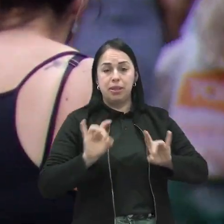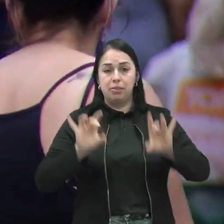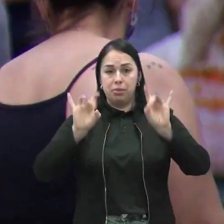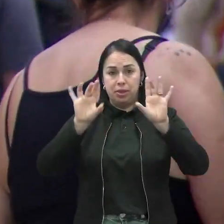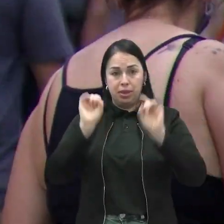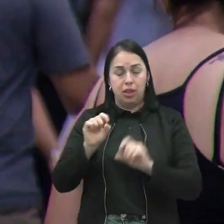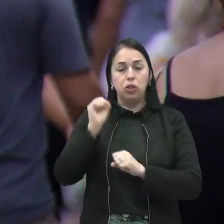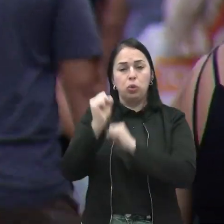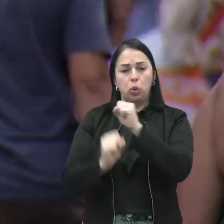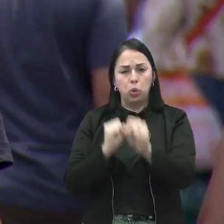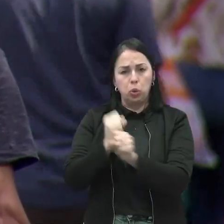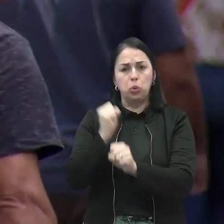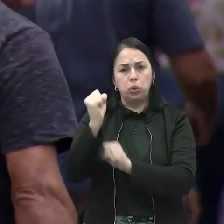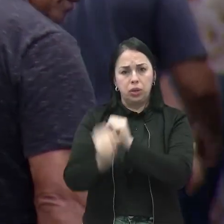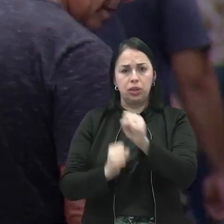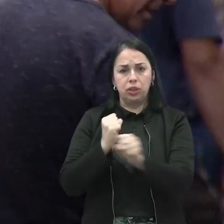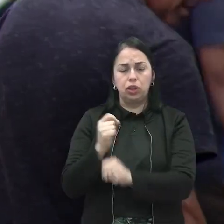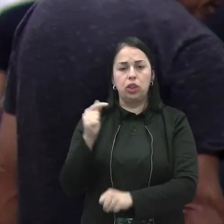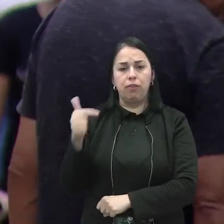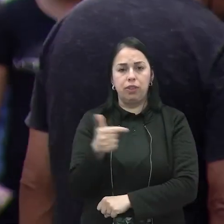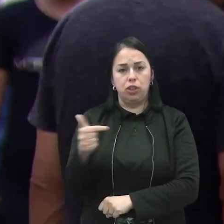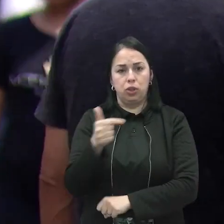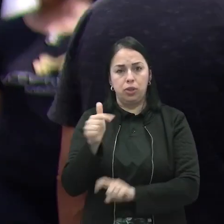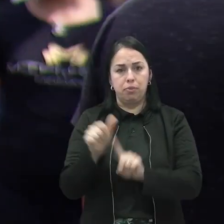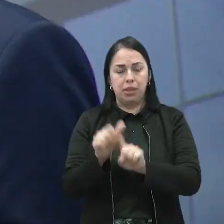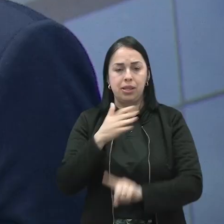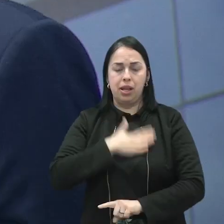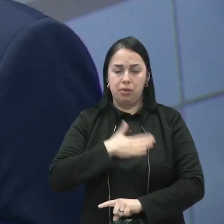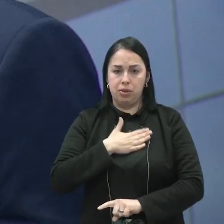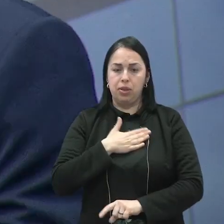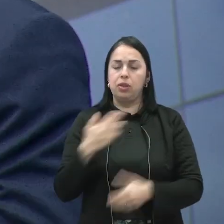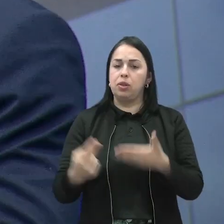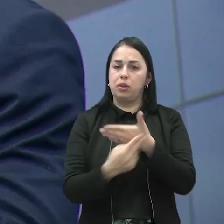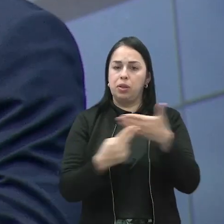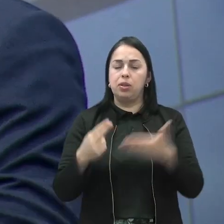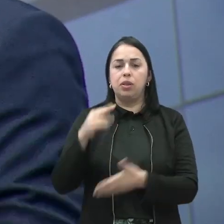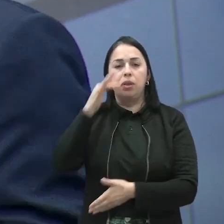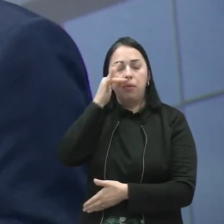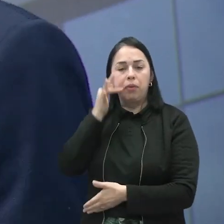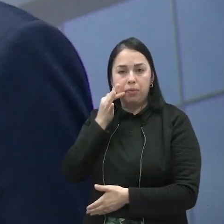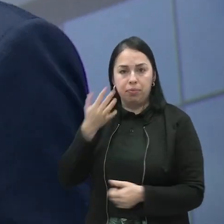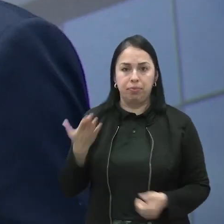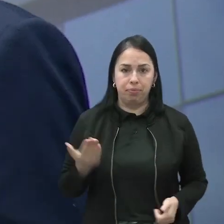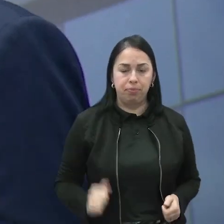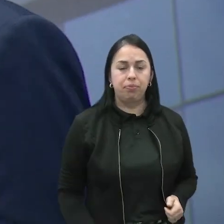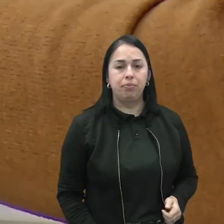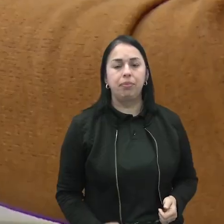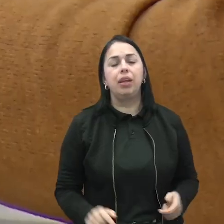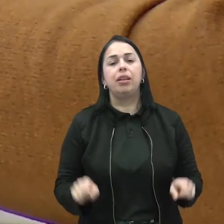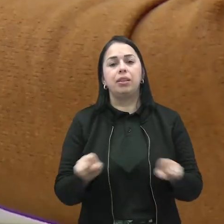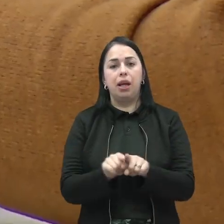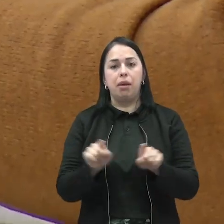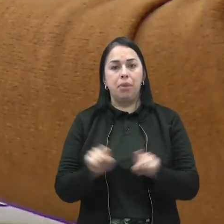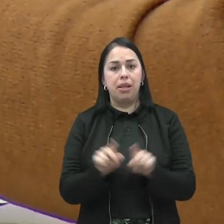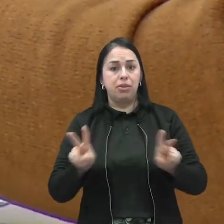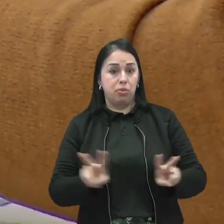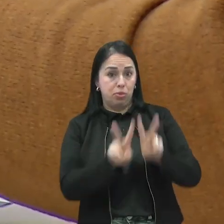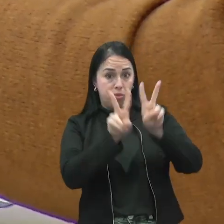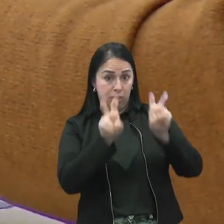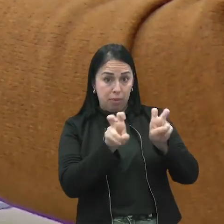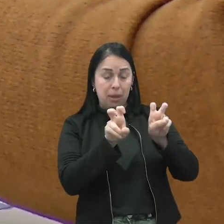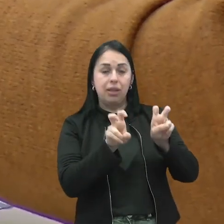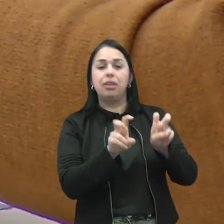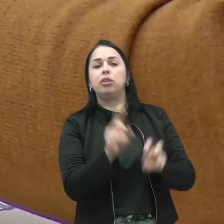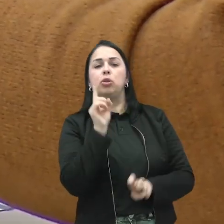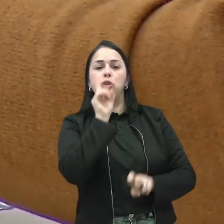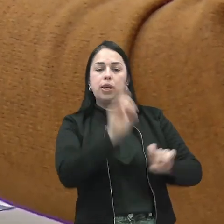será comemorado anualmente em 22 de agosto. A matéria é do vereador Fabião Zagueiro. Ainda sobre datas,